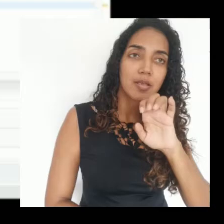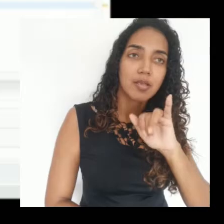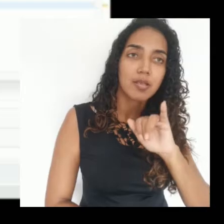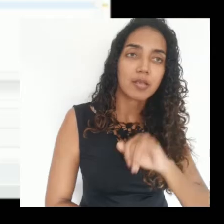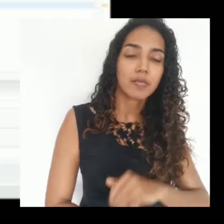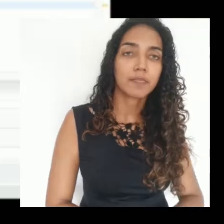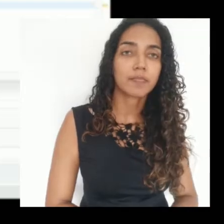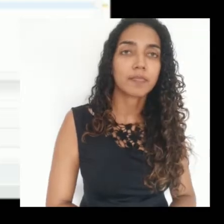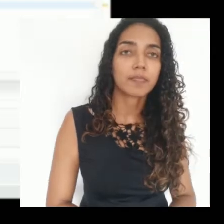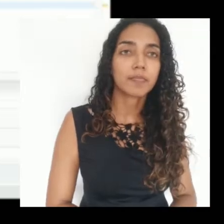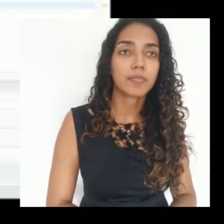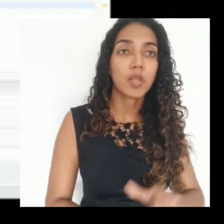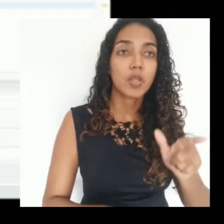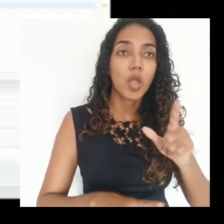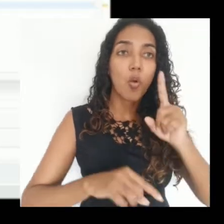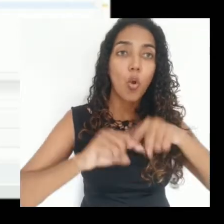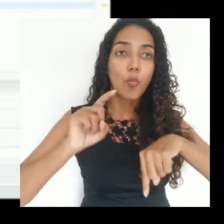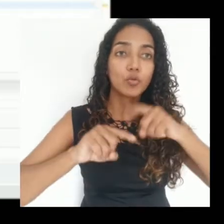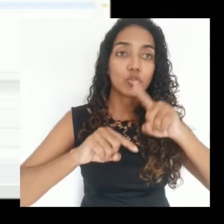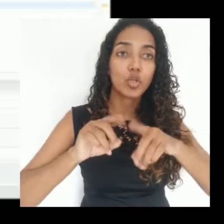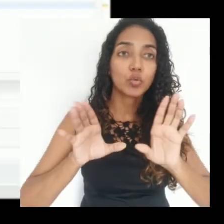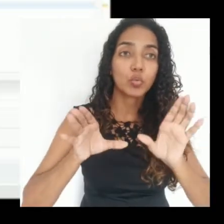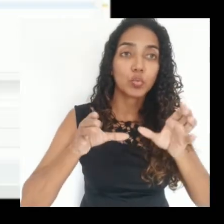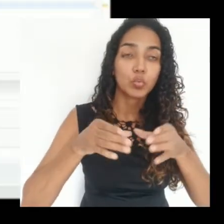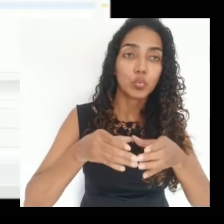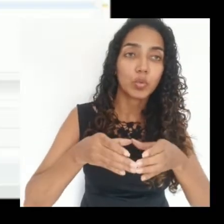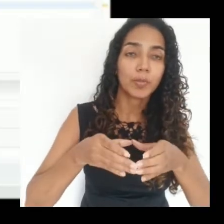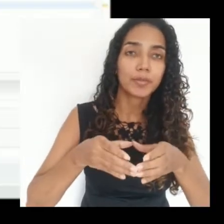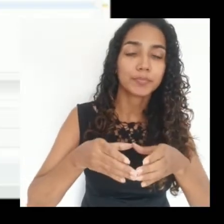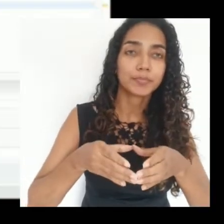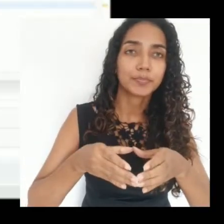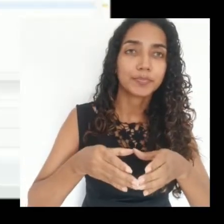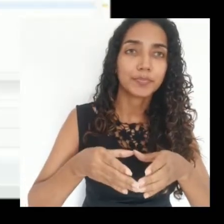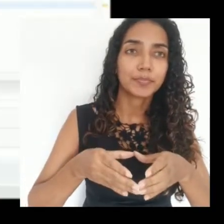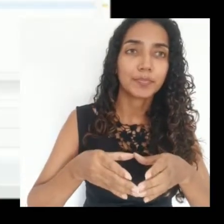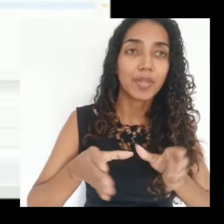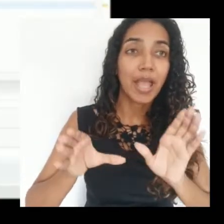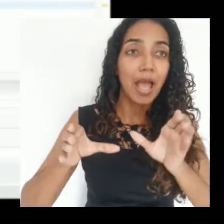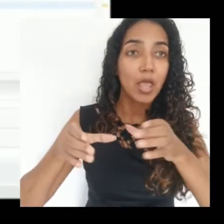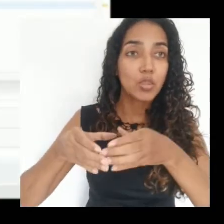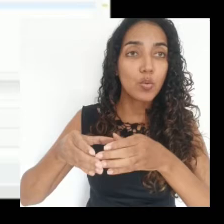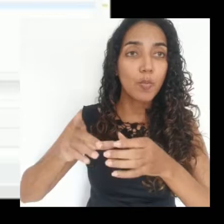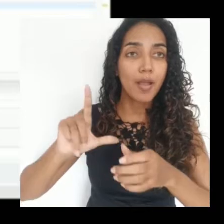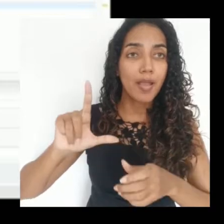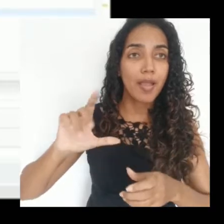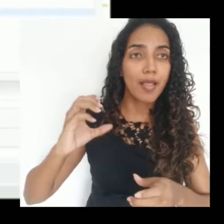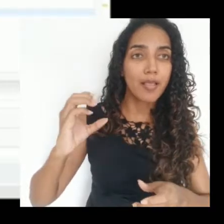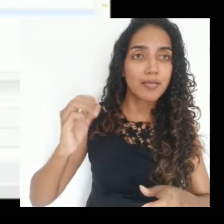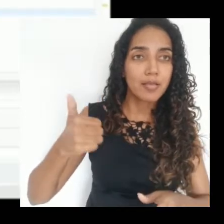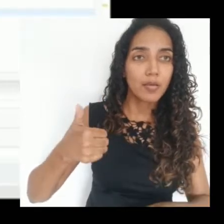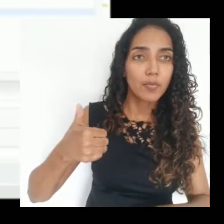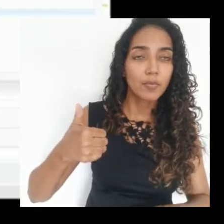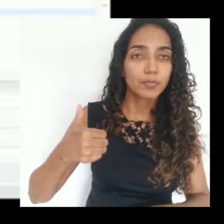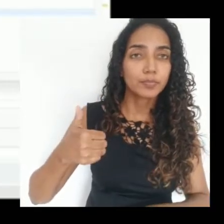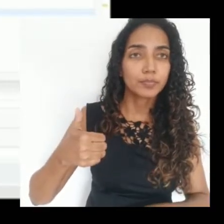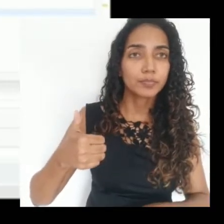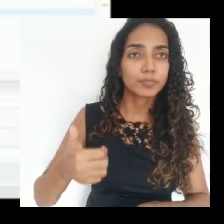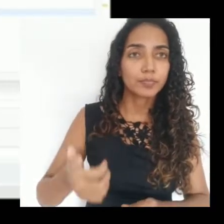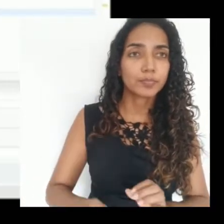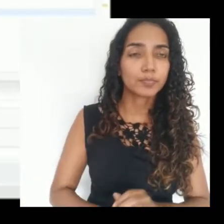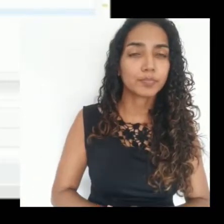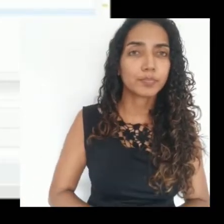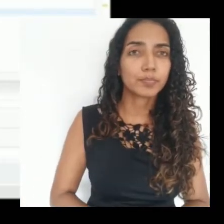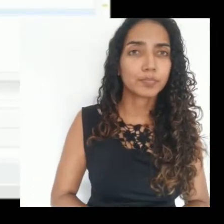objeto turma de LC Prog2. A turma LC1, programação 2, esse objeto. Eu